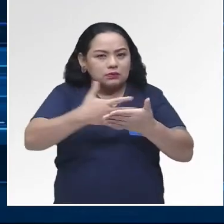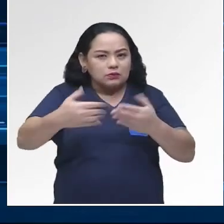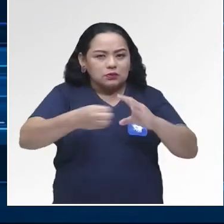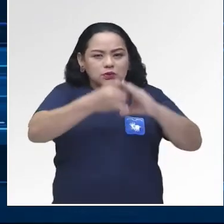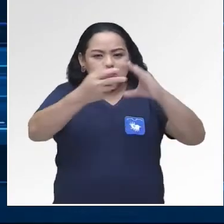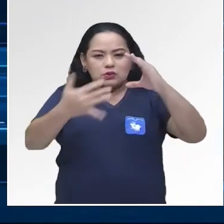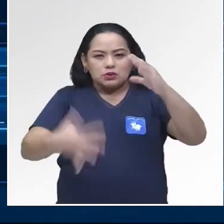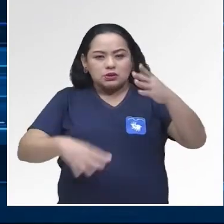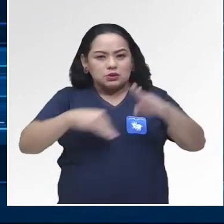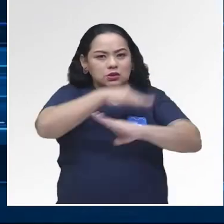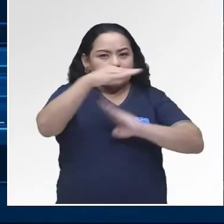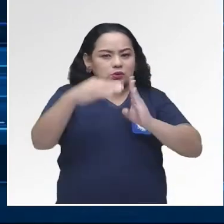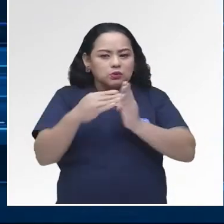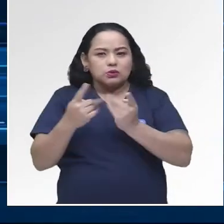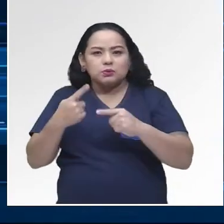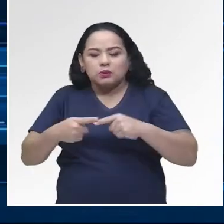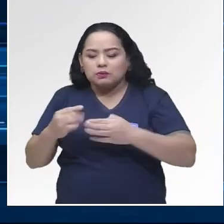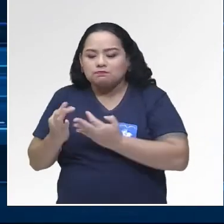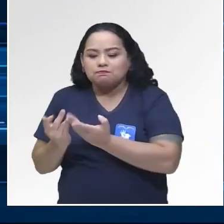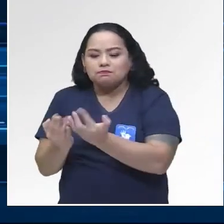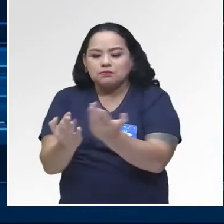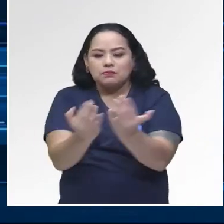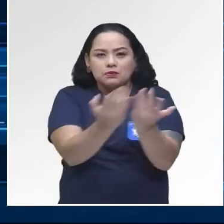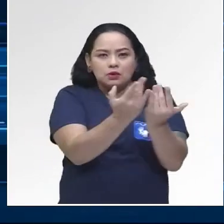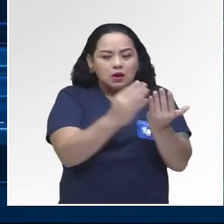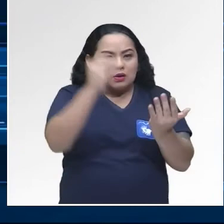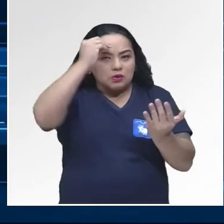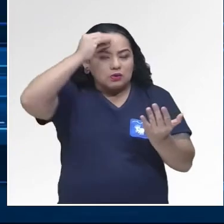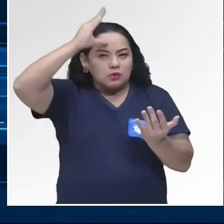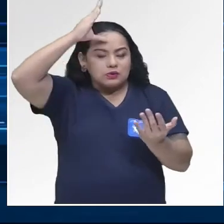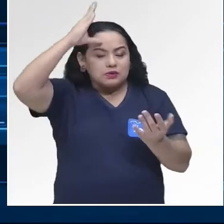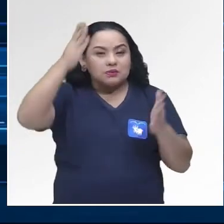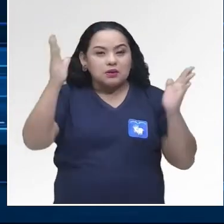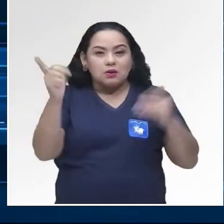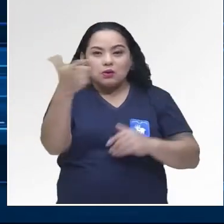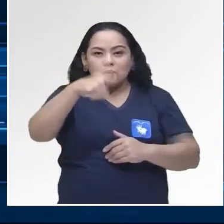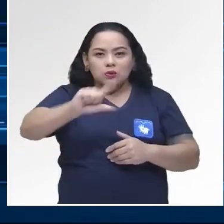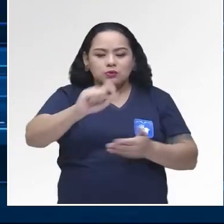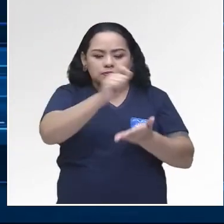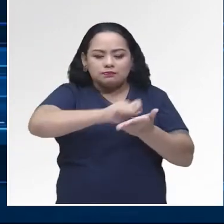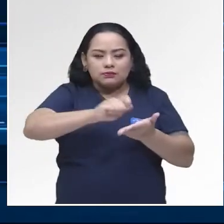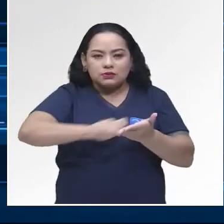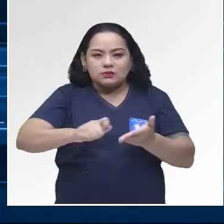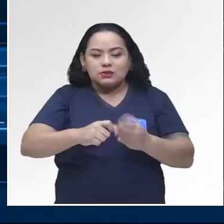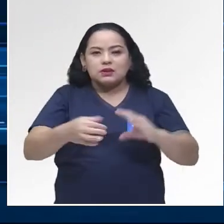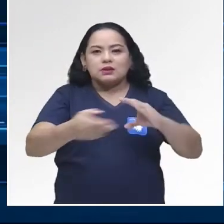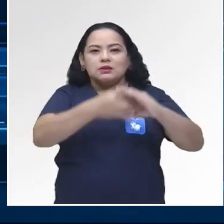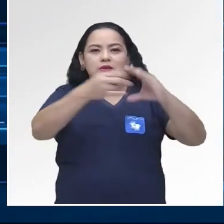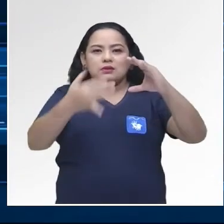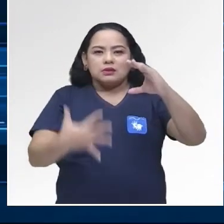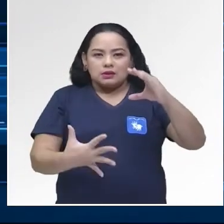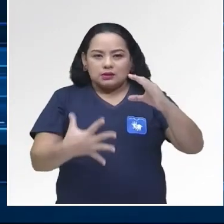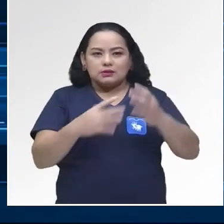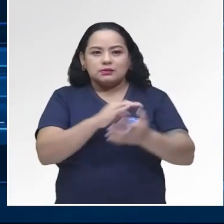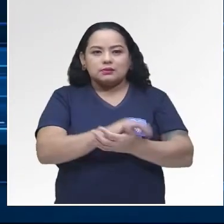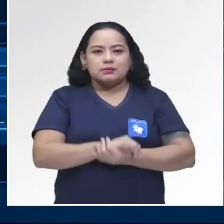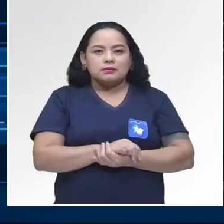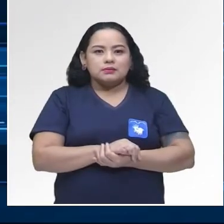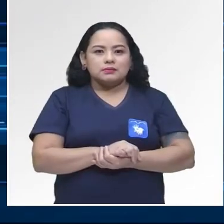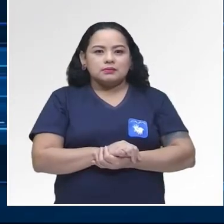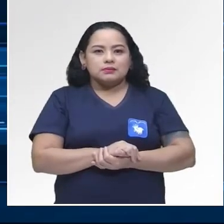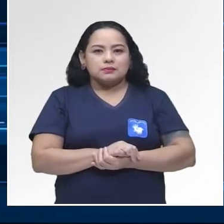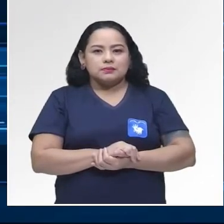Do senso comum. Vou colocar mais uma agora para vocês escreverem aí, ó. O caráter